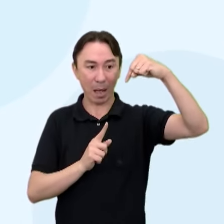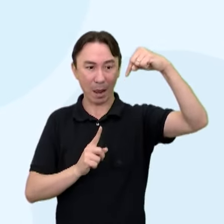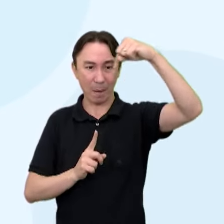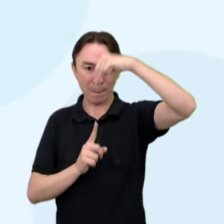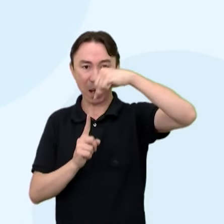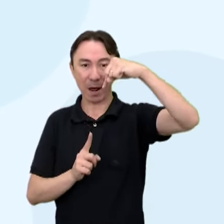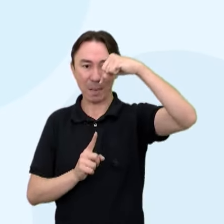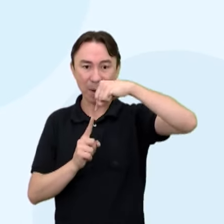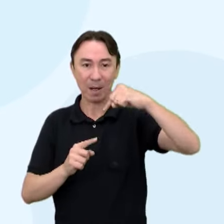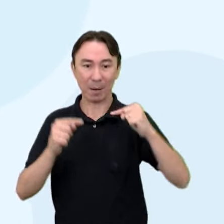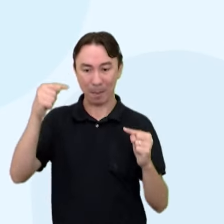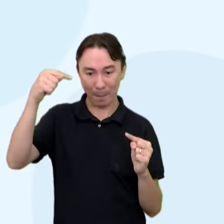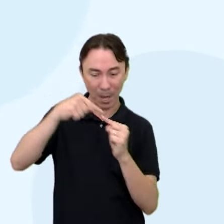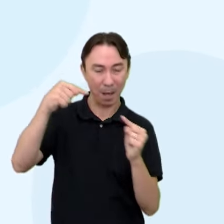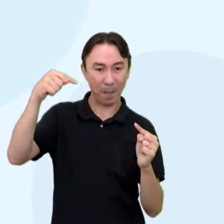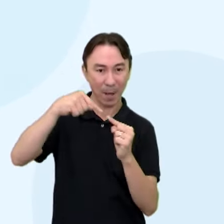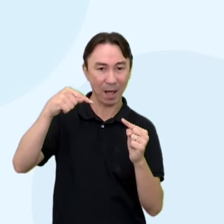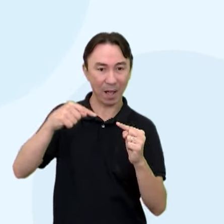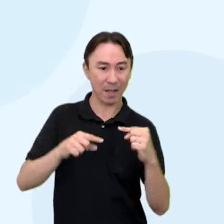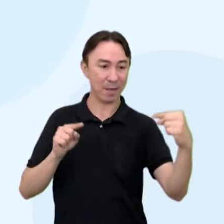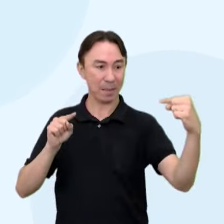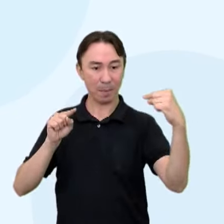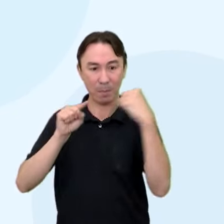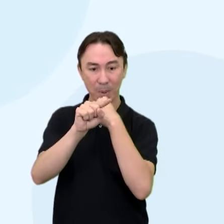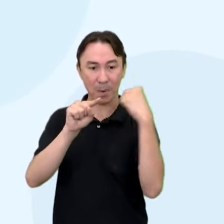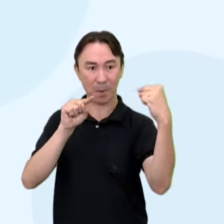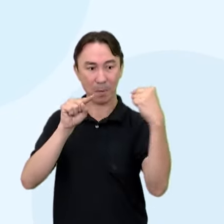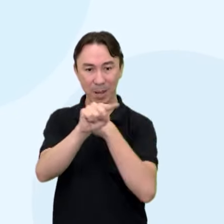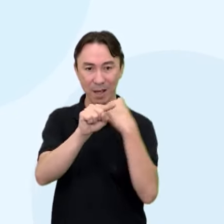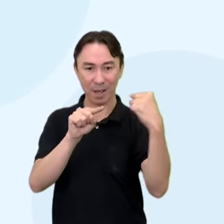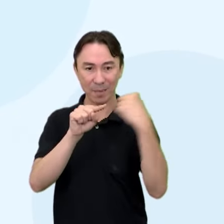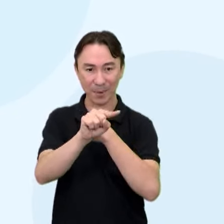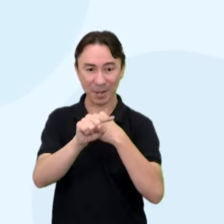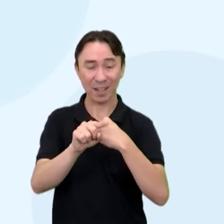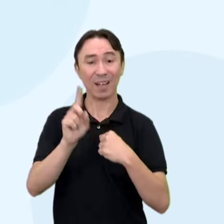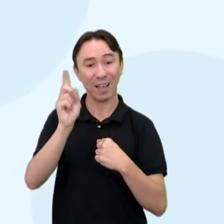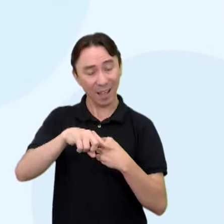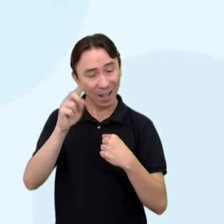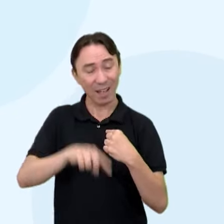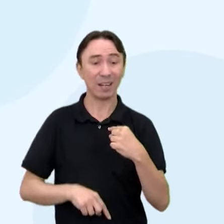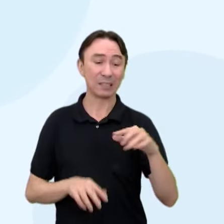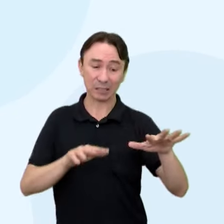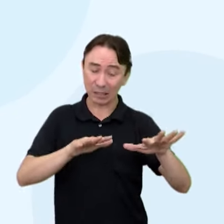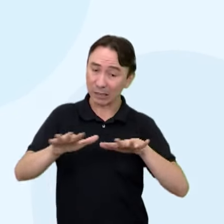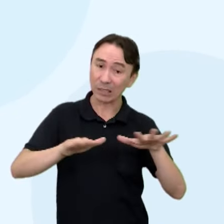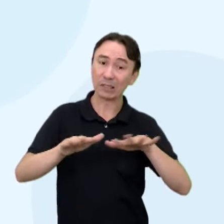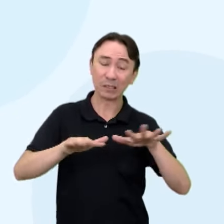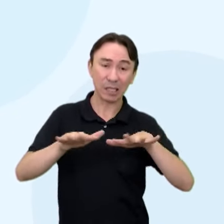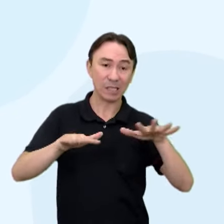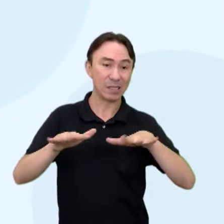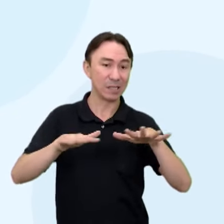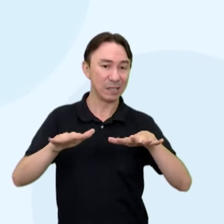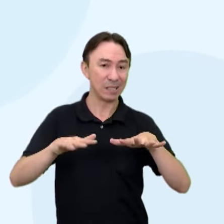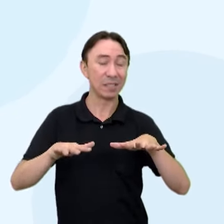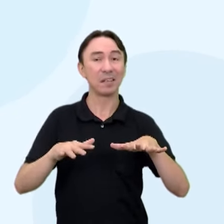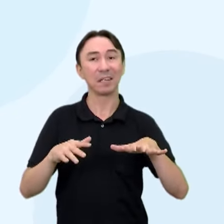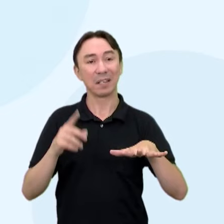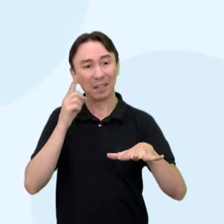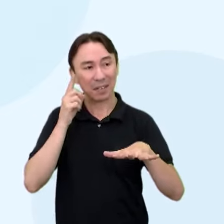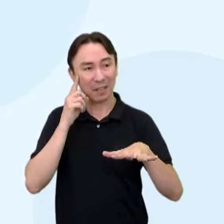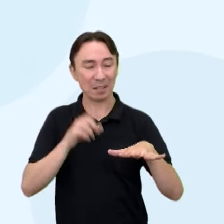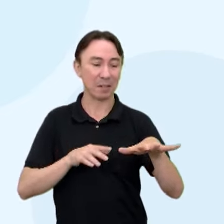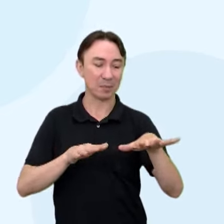para um lado e outra para o outro. Esse aí é o movimento transformante que eu citei para vocês, né? Que é aquele processo de obducção, ou